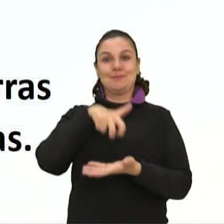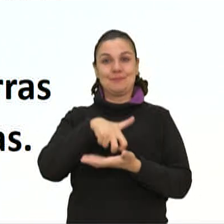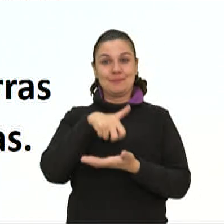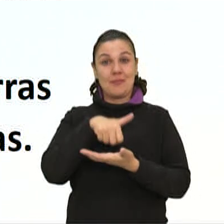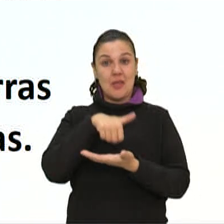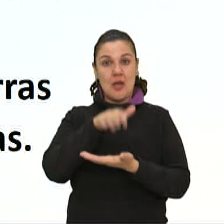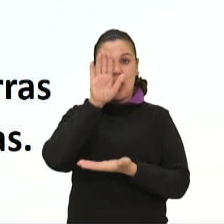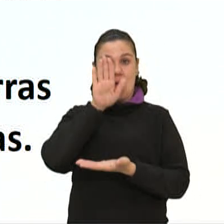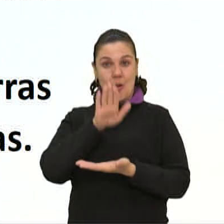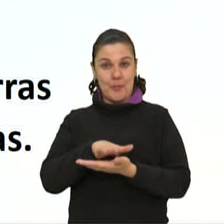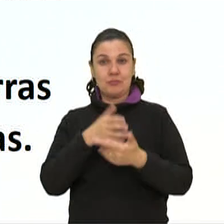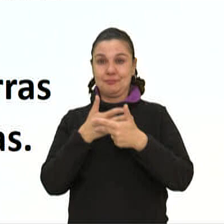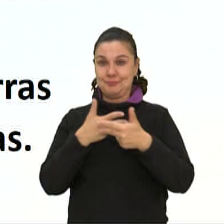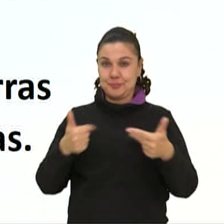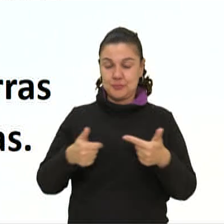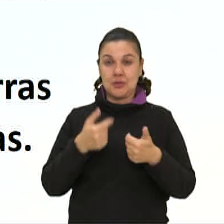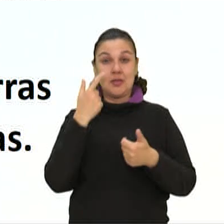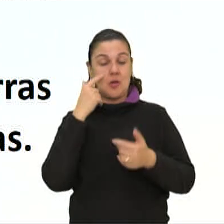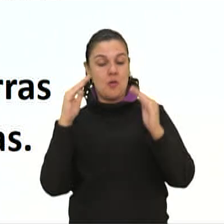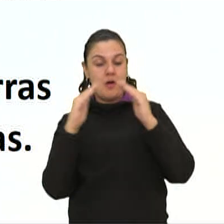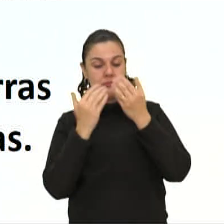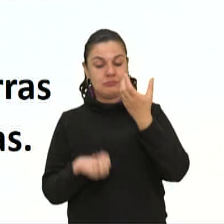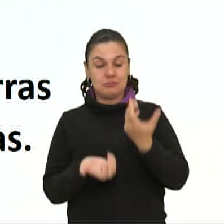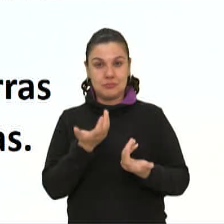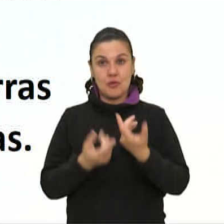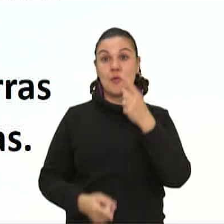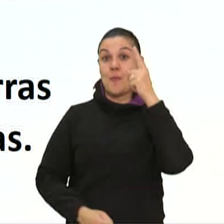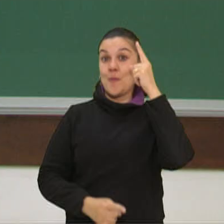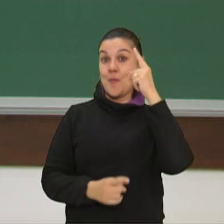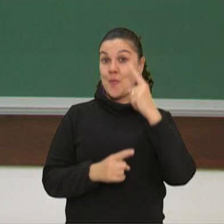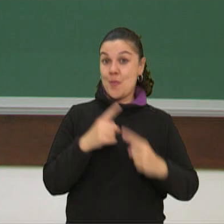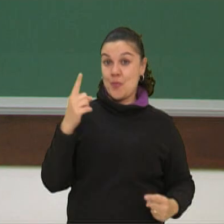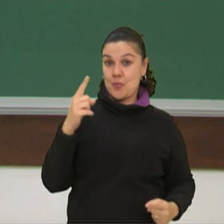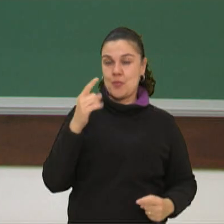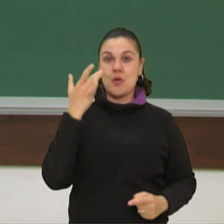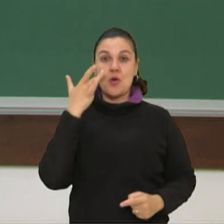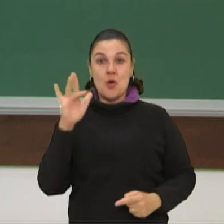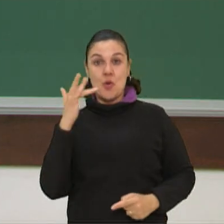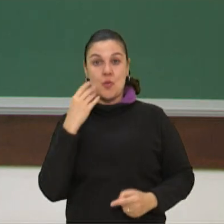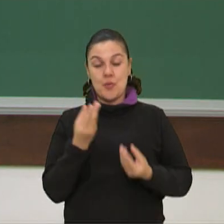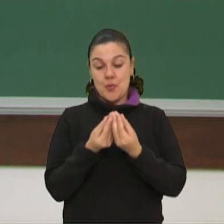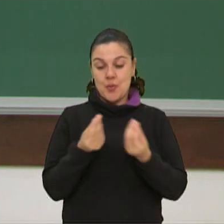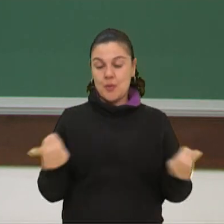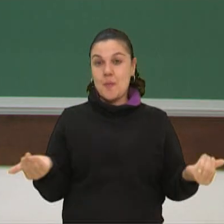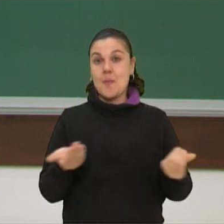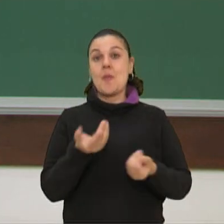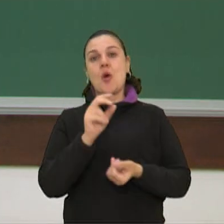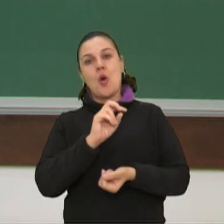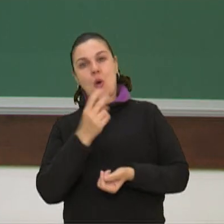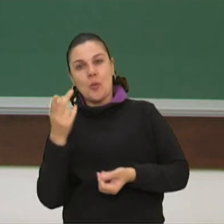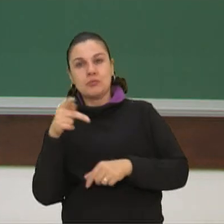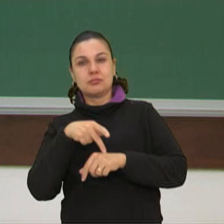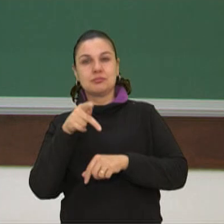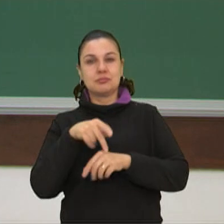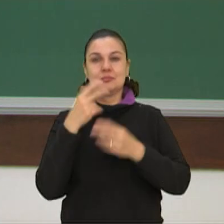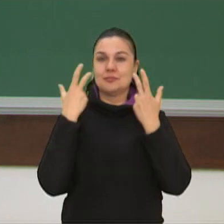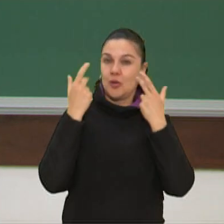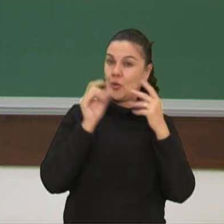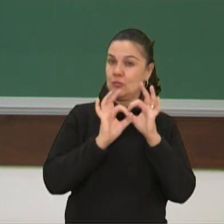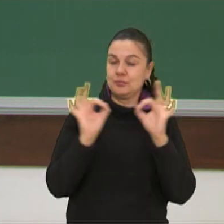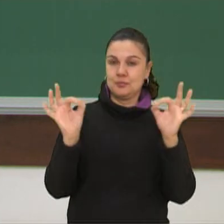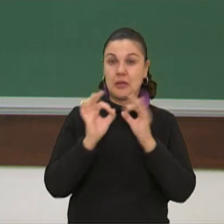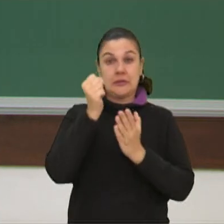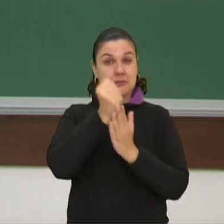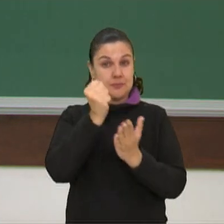severas. A partir das casas de fundição foi proibido ouro em pó ou em pepitas ou em barras sem o selo